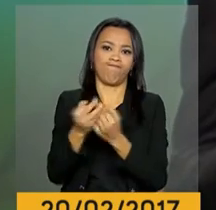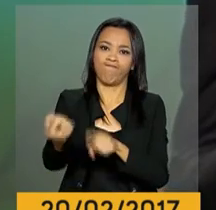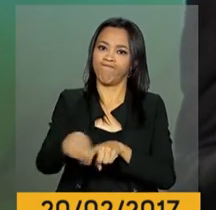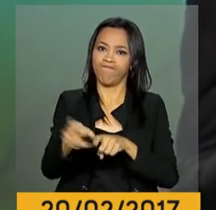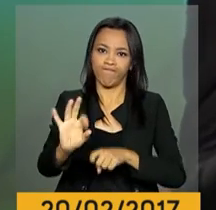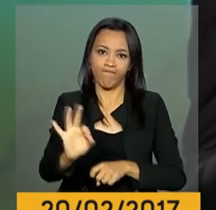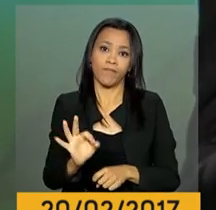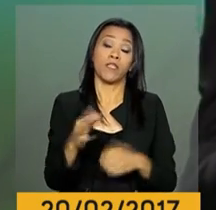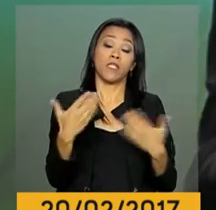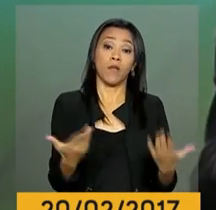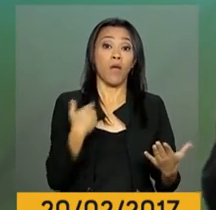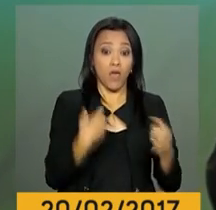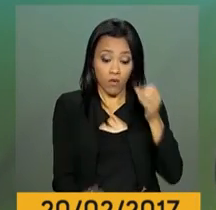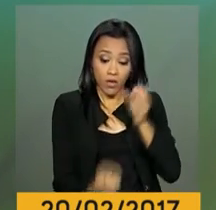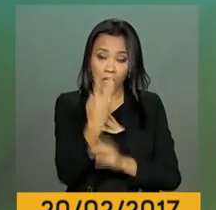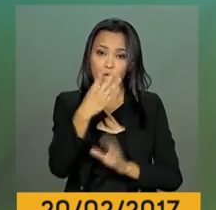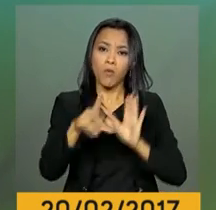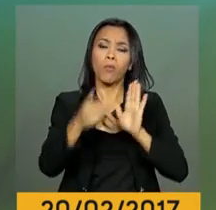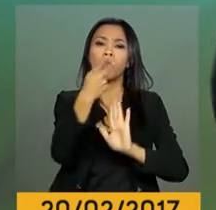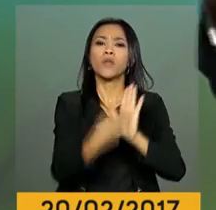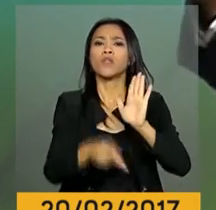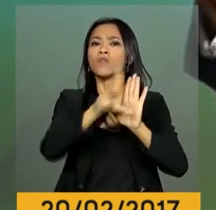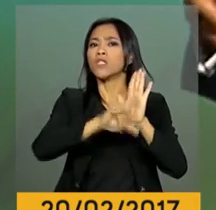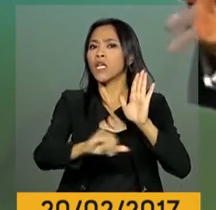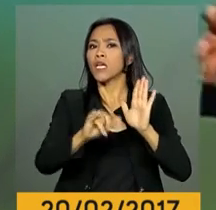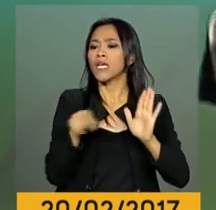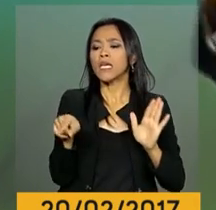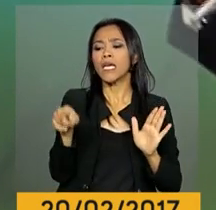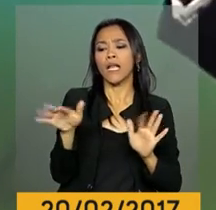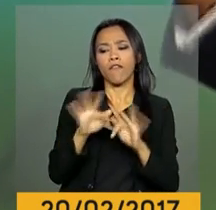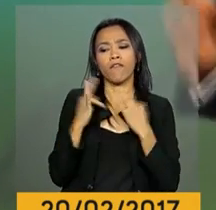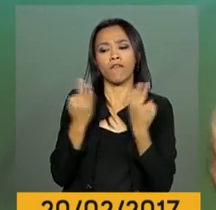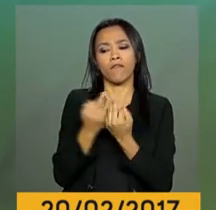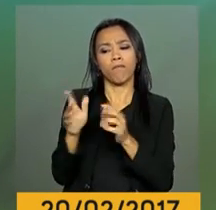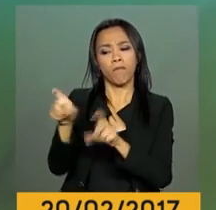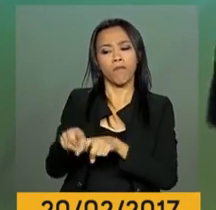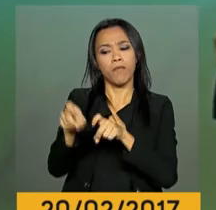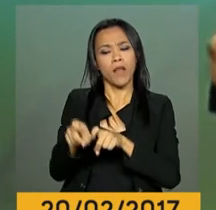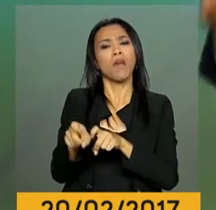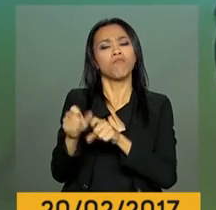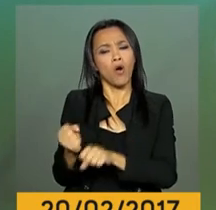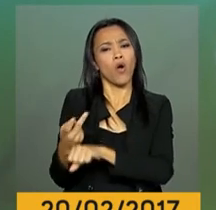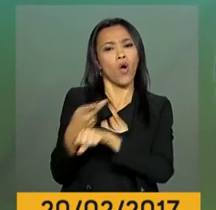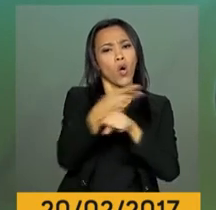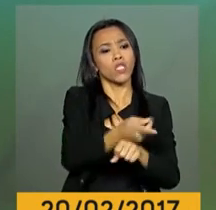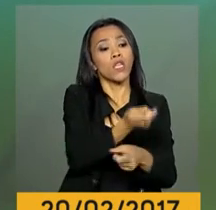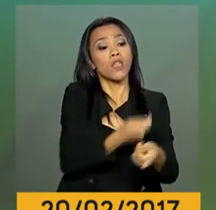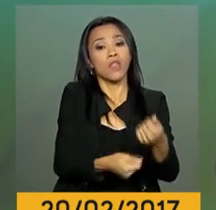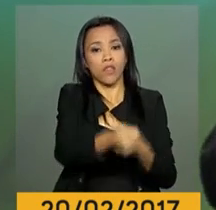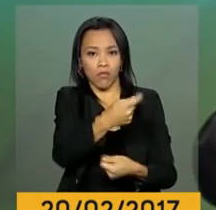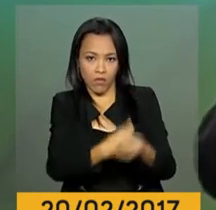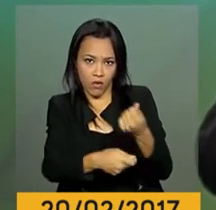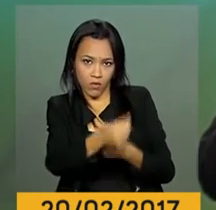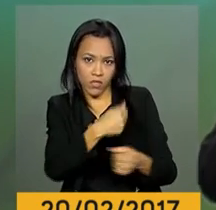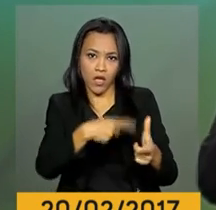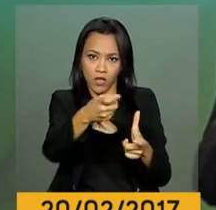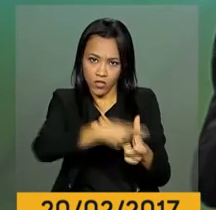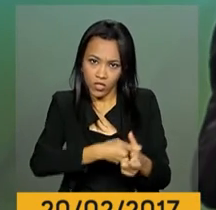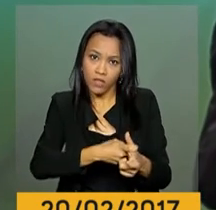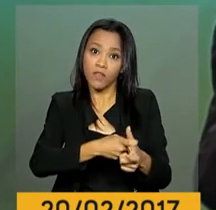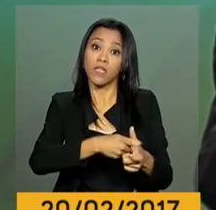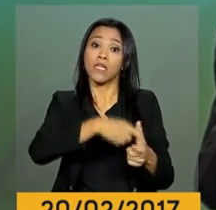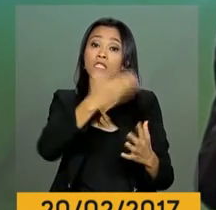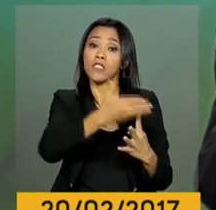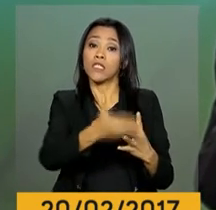lei, que permite ao agricultor familiar que, indo lá, ele renegocia a dívida e, muitas vezes, pagando 5% do débito, ele quita o